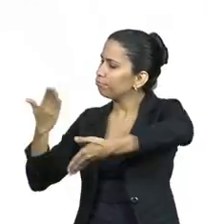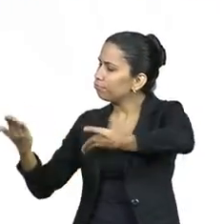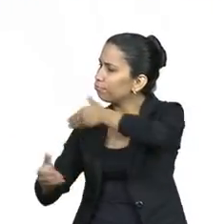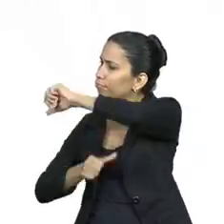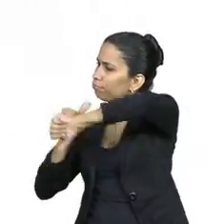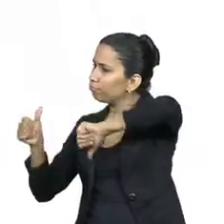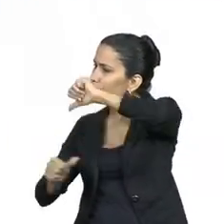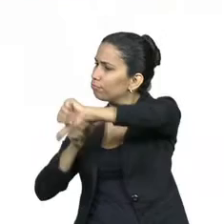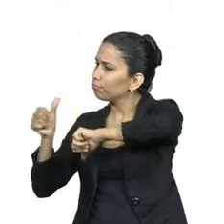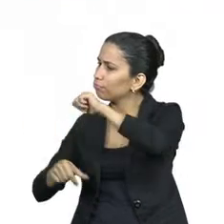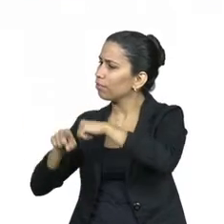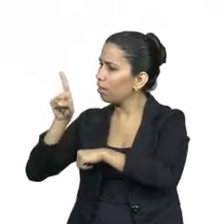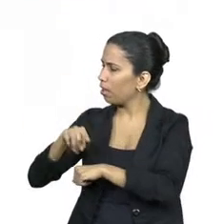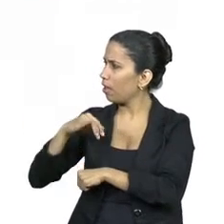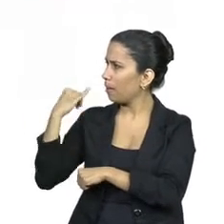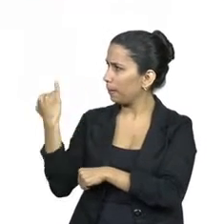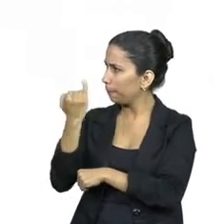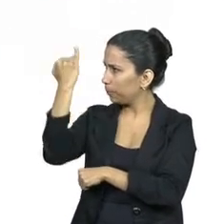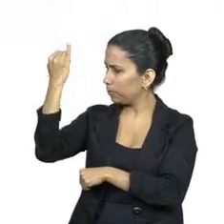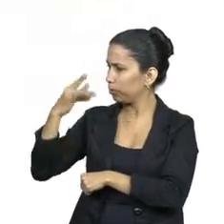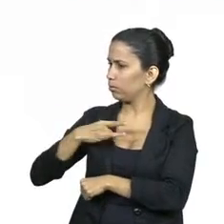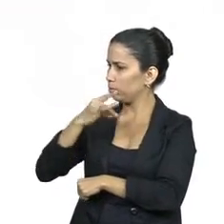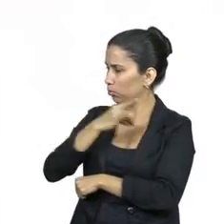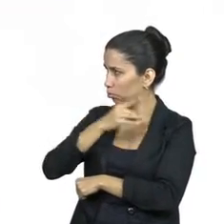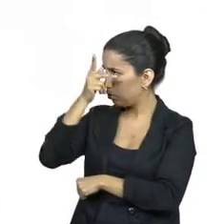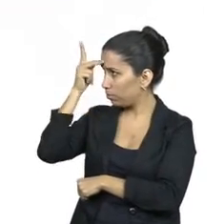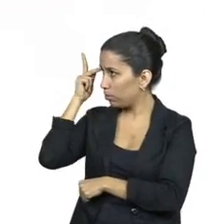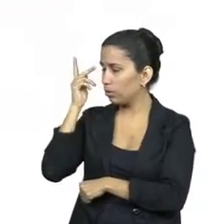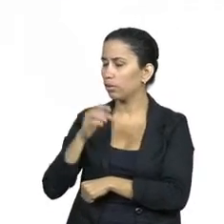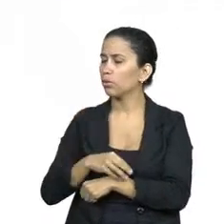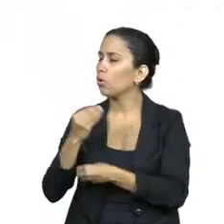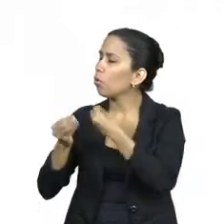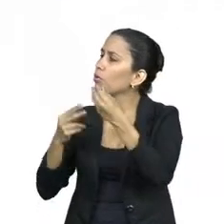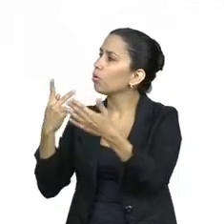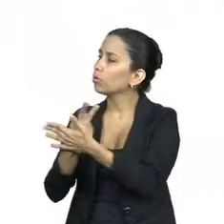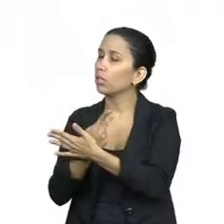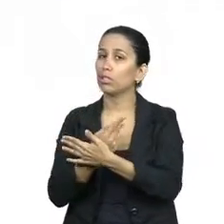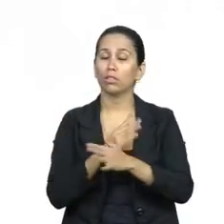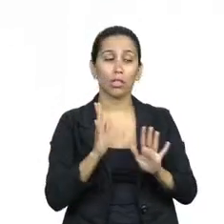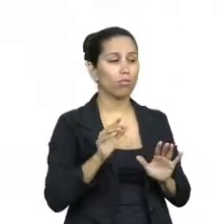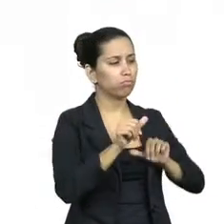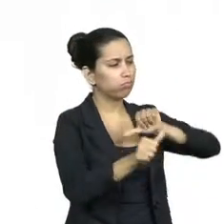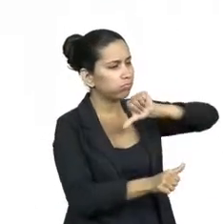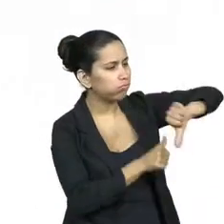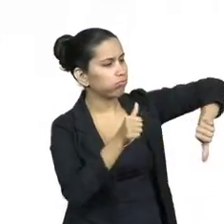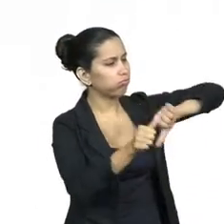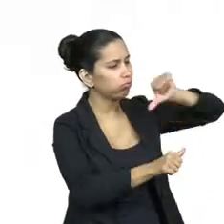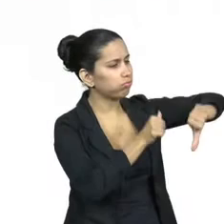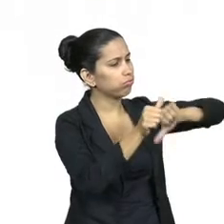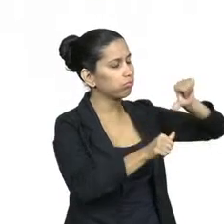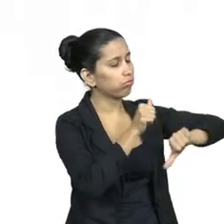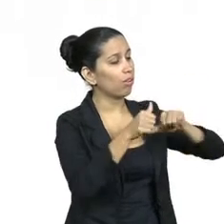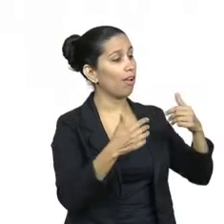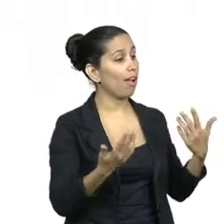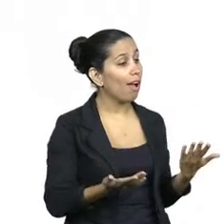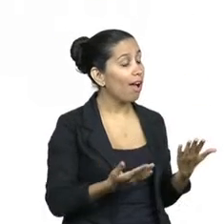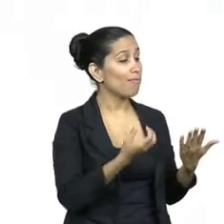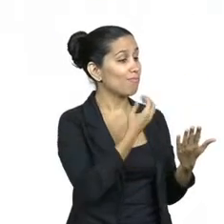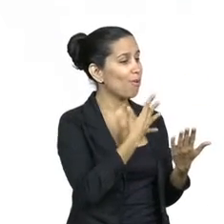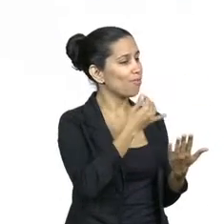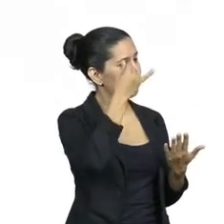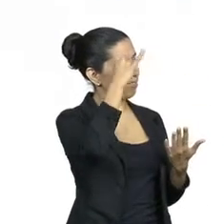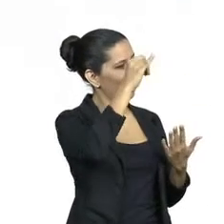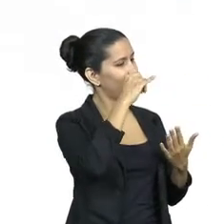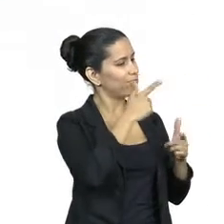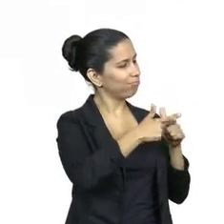a saúde dos trabalhadores. Como isso é feito aqui na empresa? O rodízio de atividades é uma forma utilizada para minimizar a fadiga muscular